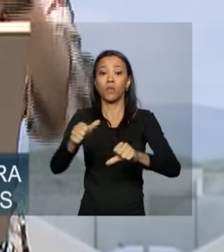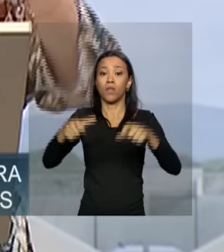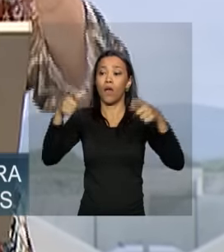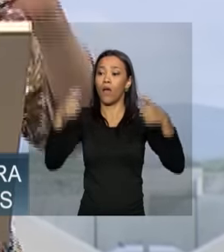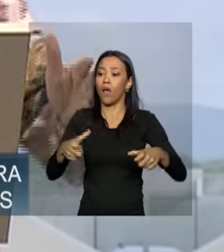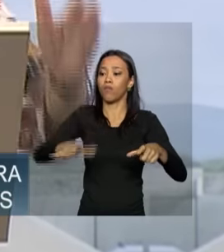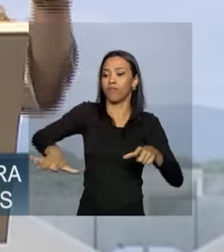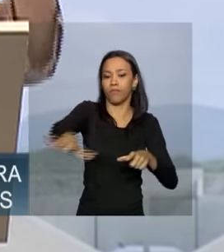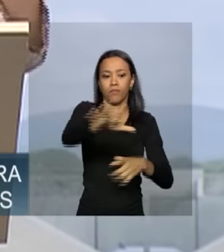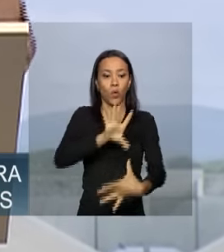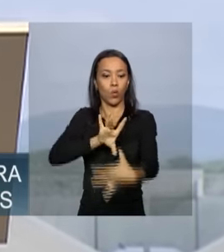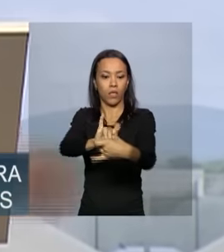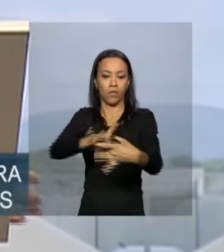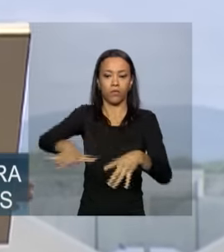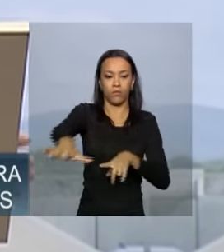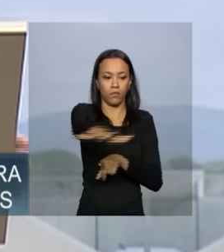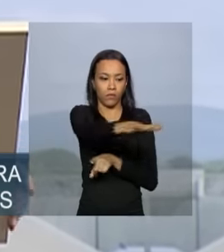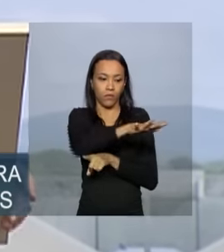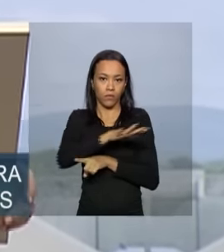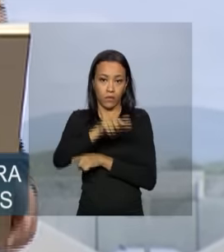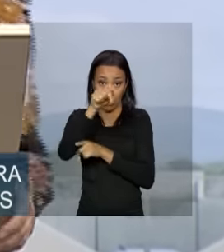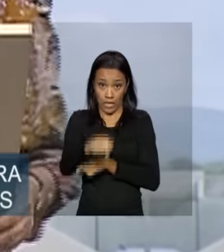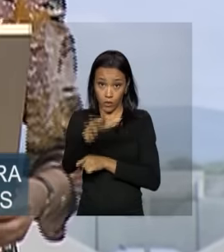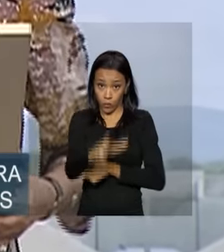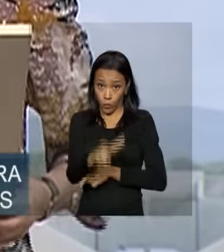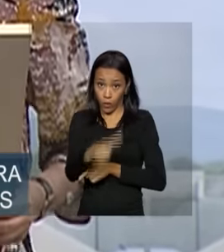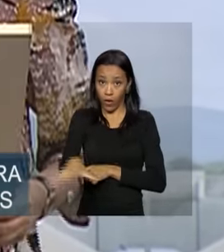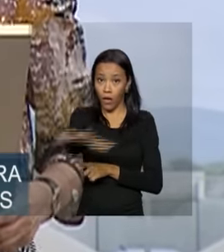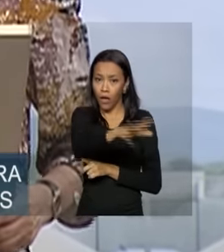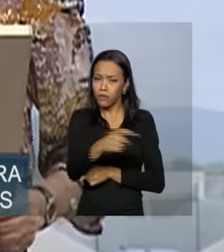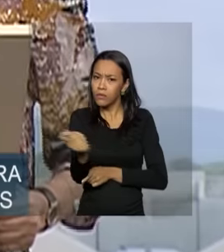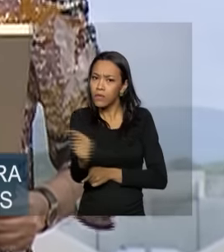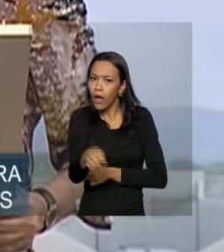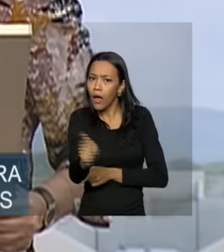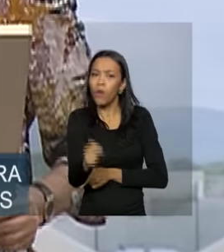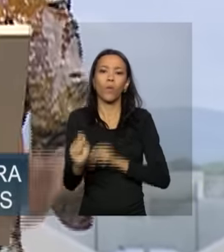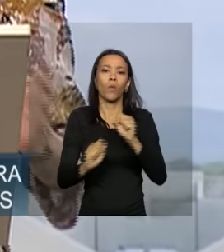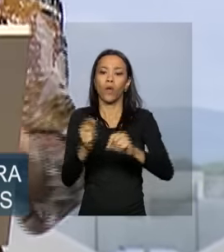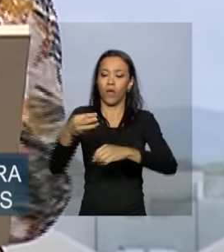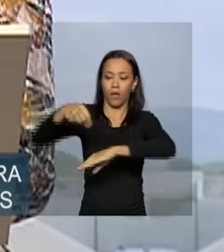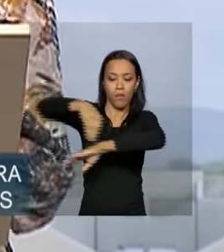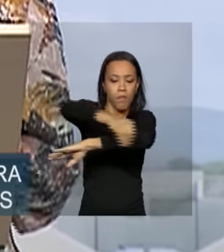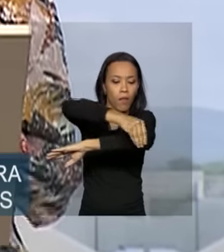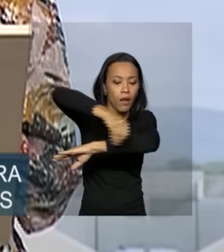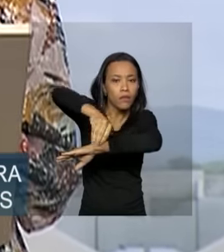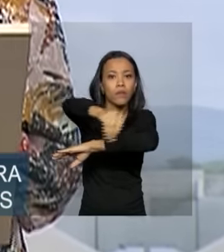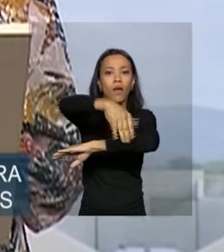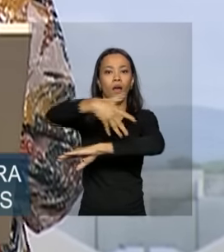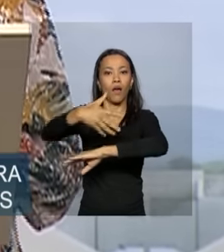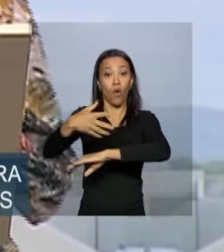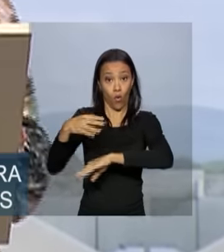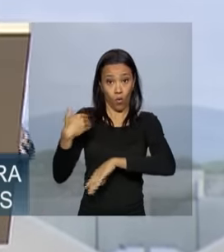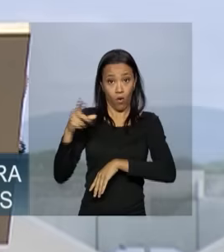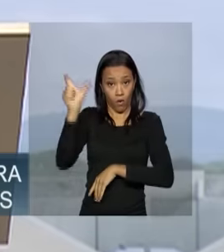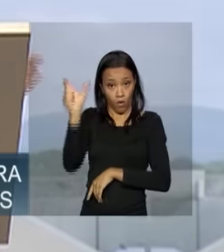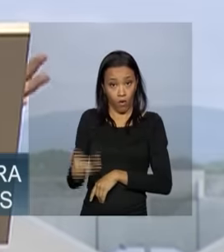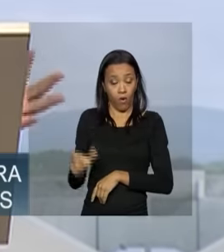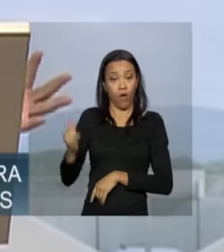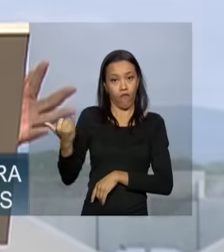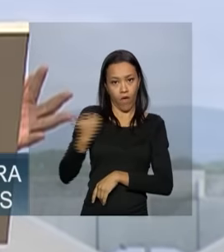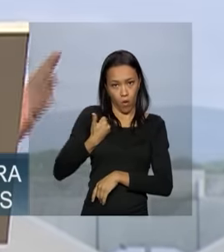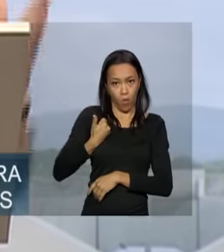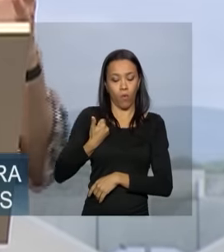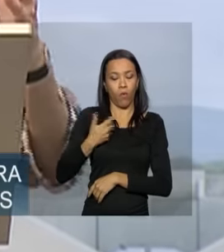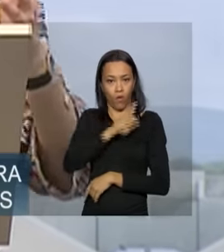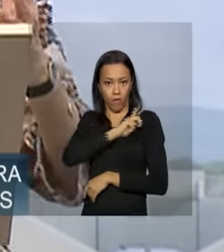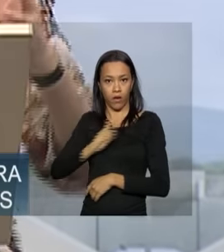é para fazer com que essa região possa plantar. O governador estava me dizendo, possa trazer